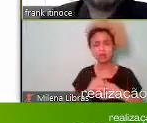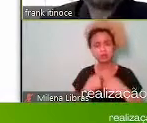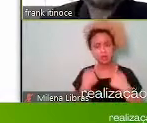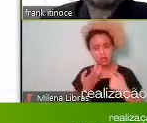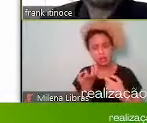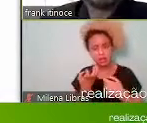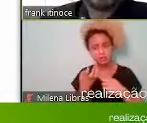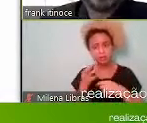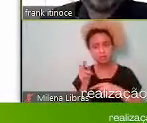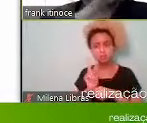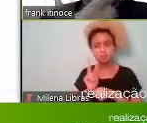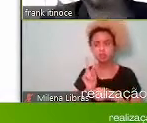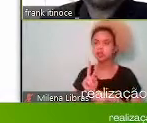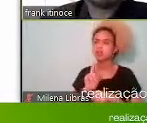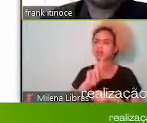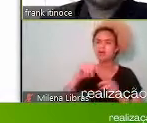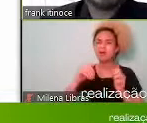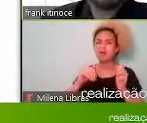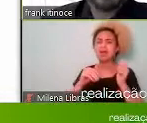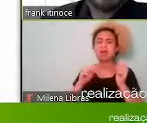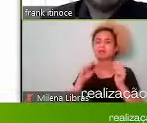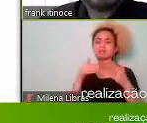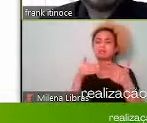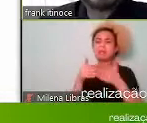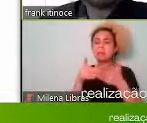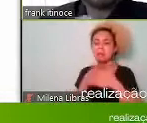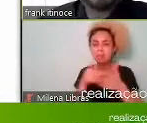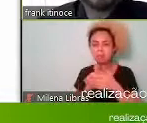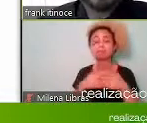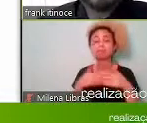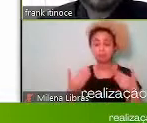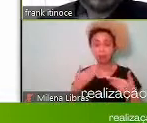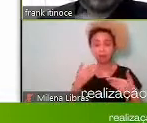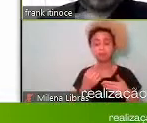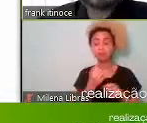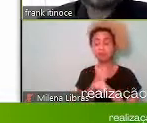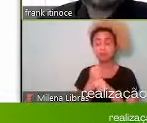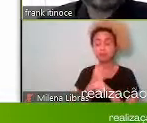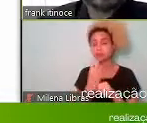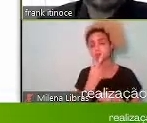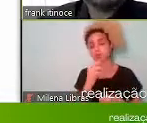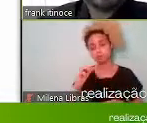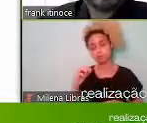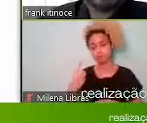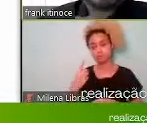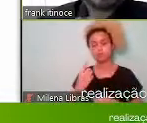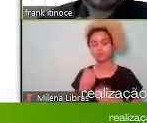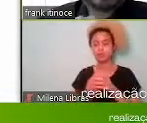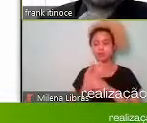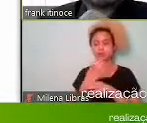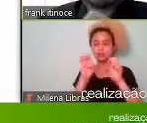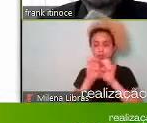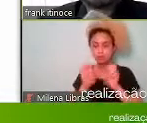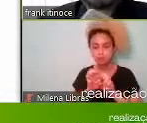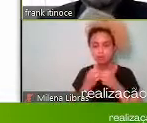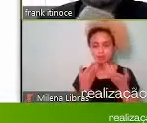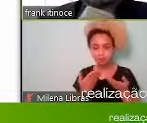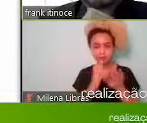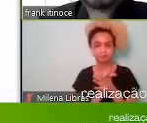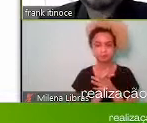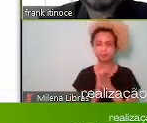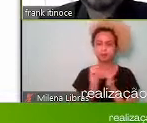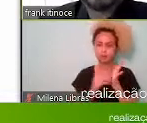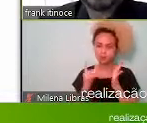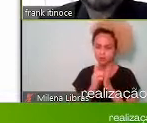proteger, não para ser burocrata e travar o sistema. Então, em 2001, foi criada essa estrutura aqui, ó. O decreto continua